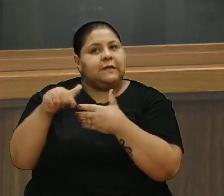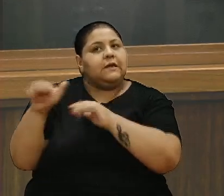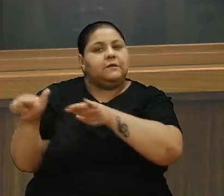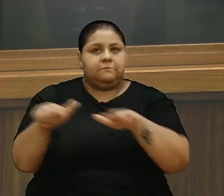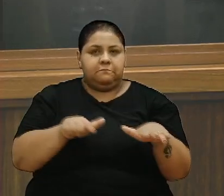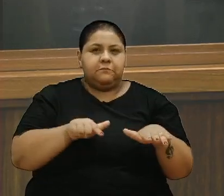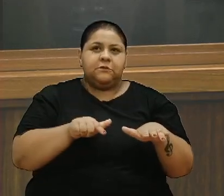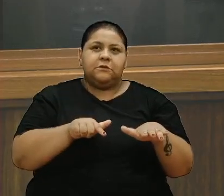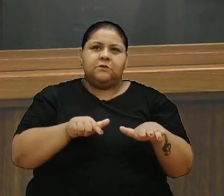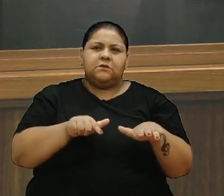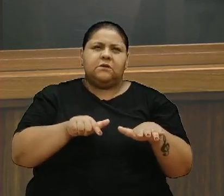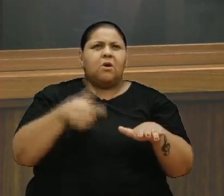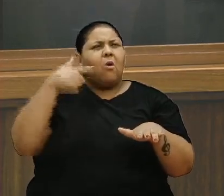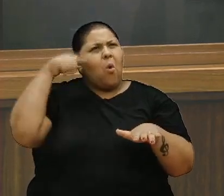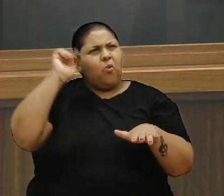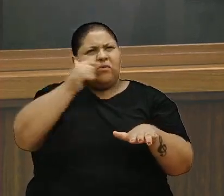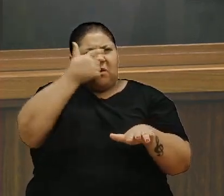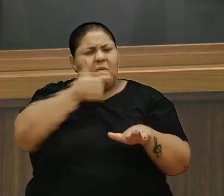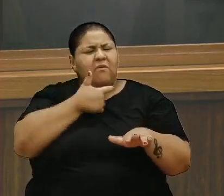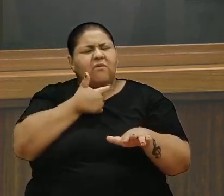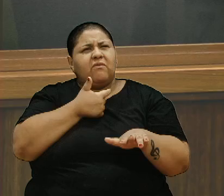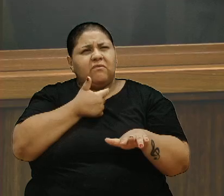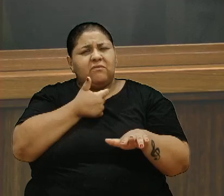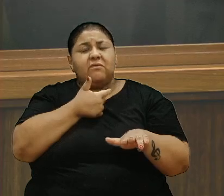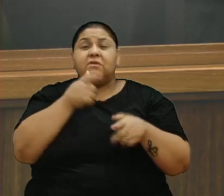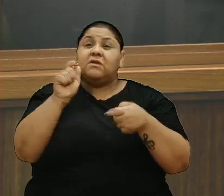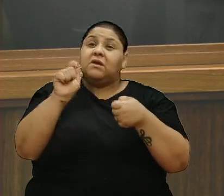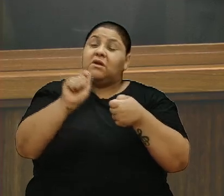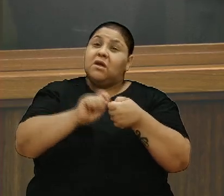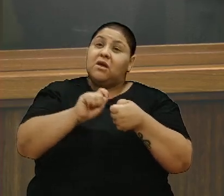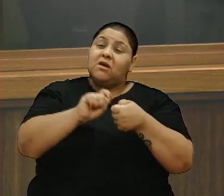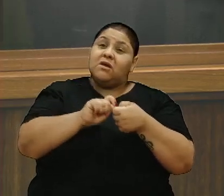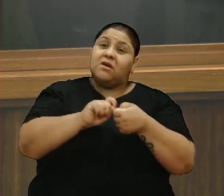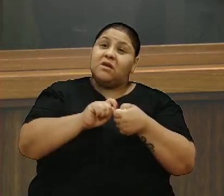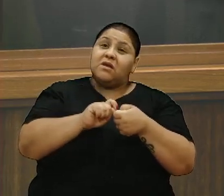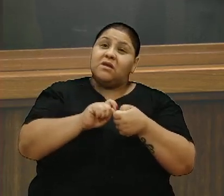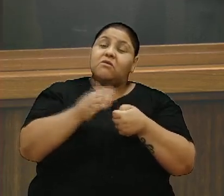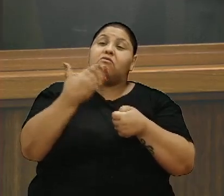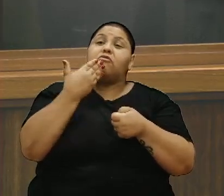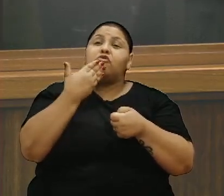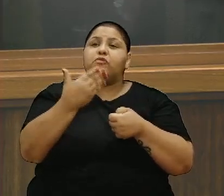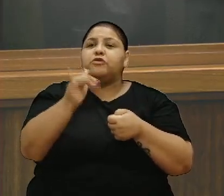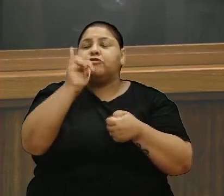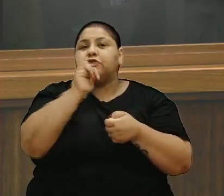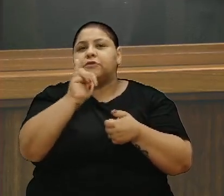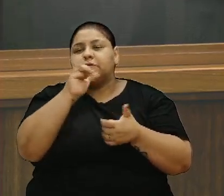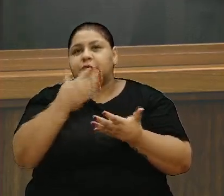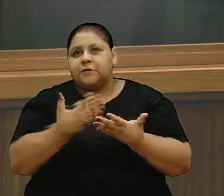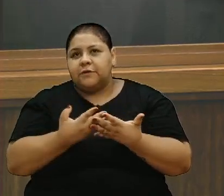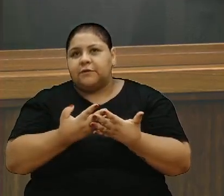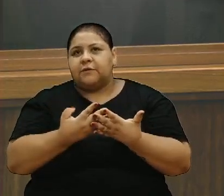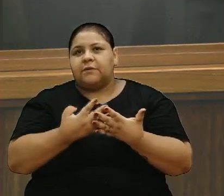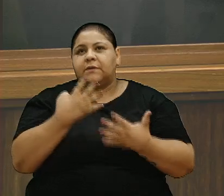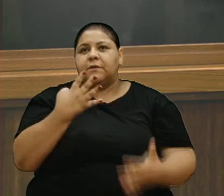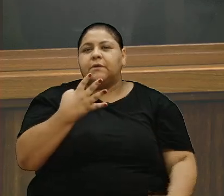semana, ontem eu acho que foi feito o lançamento, por exemplo, de